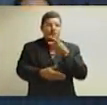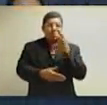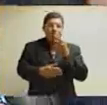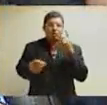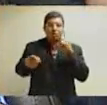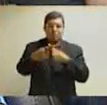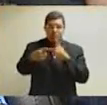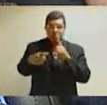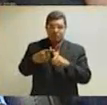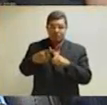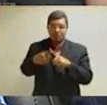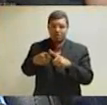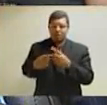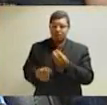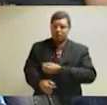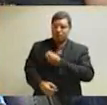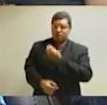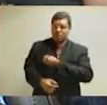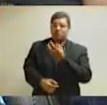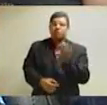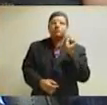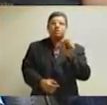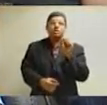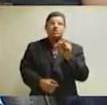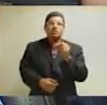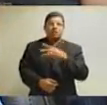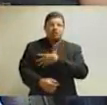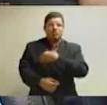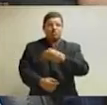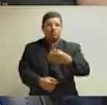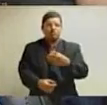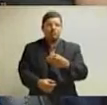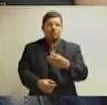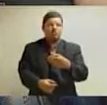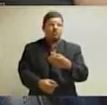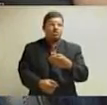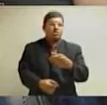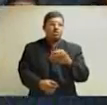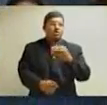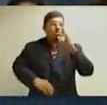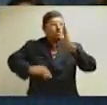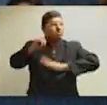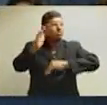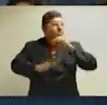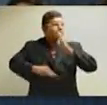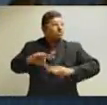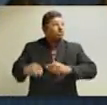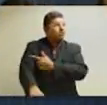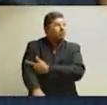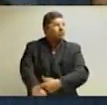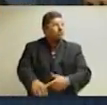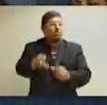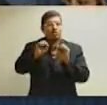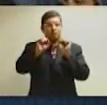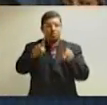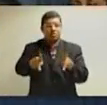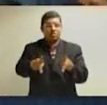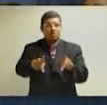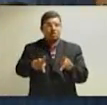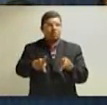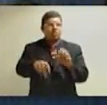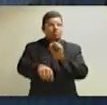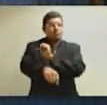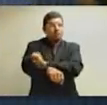digo isso com a experiência de quem é filho de uma profissional da educação aposentada pela